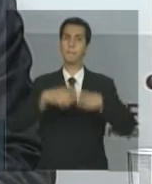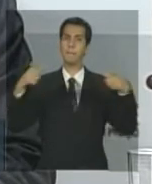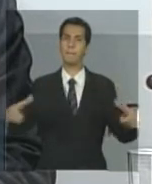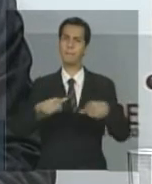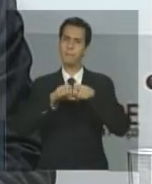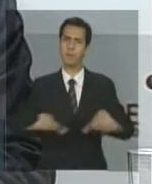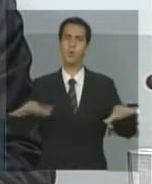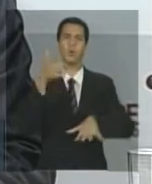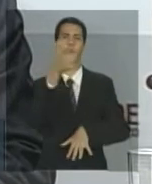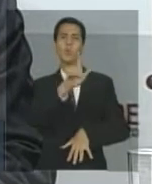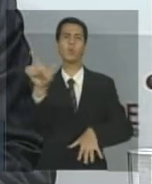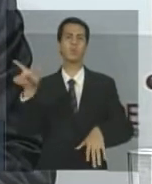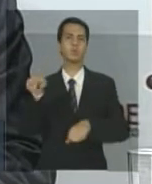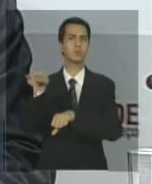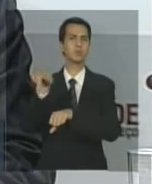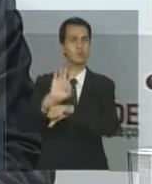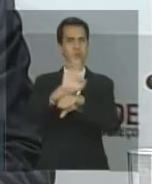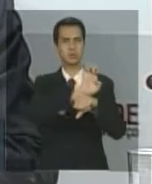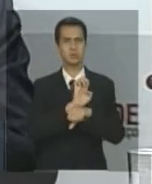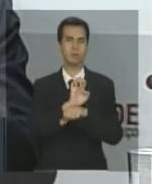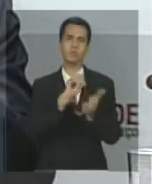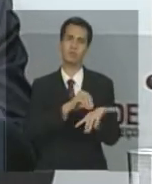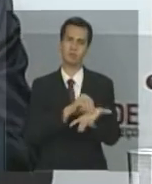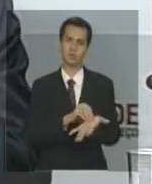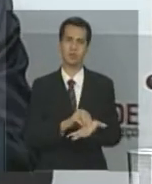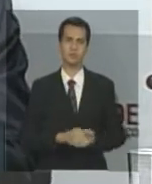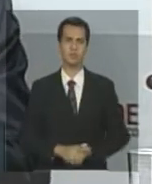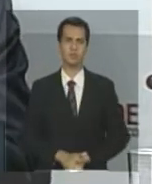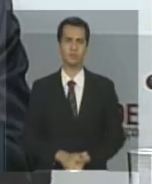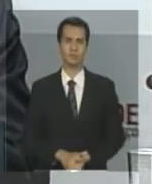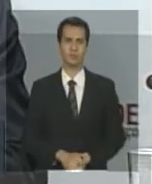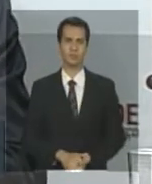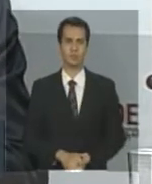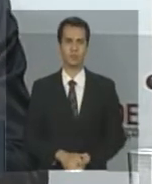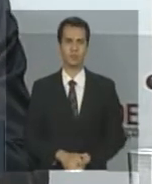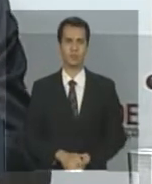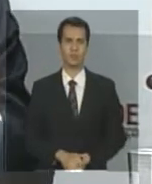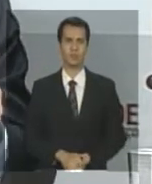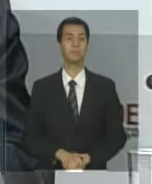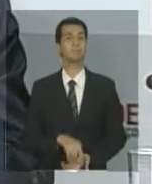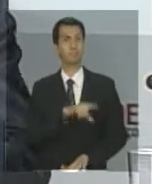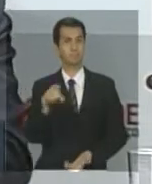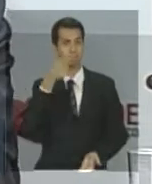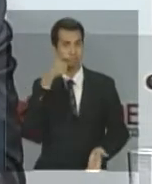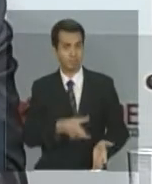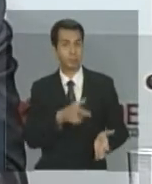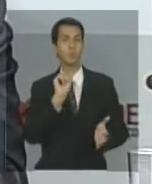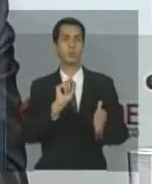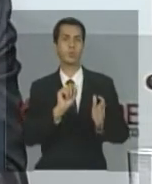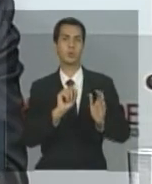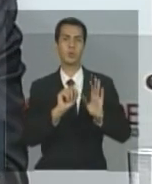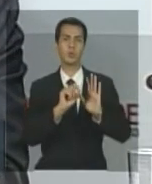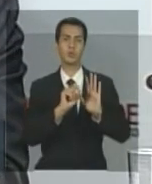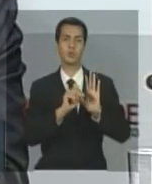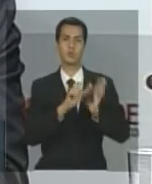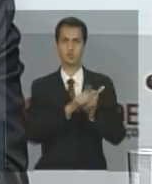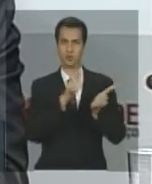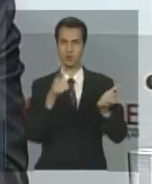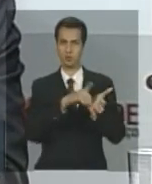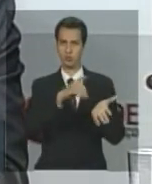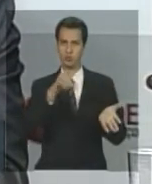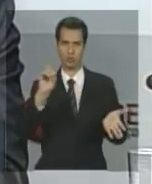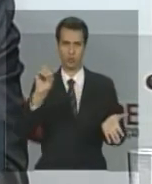para outros estados da federação. Quero chamar a atenção para essa portaria, que já está publicada hoje no Diário Oficial,